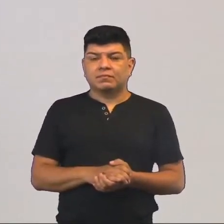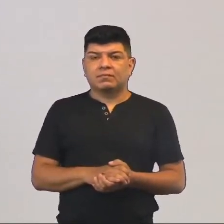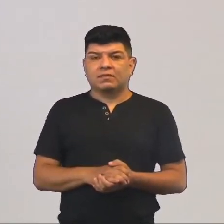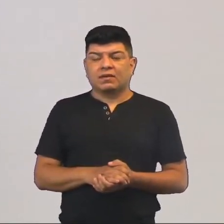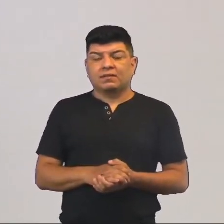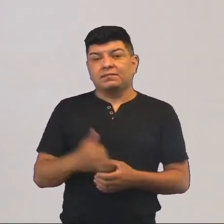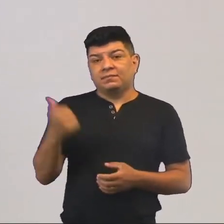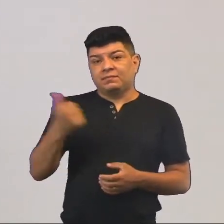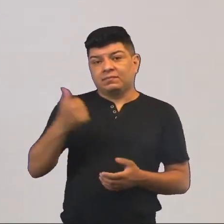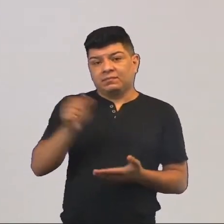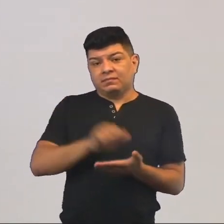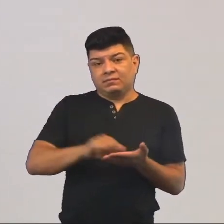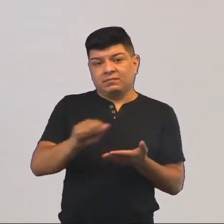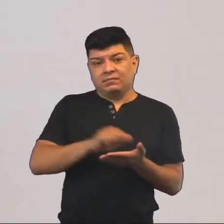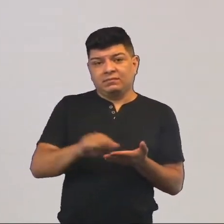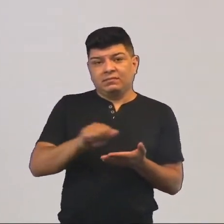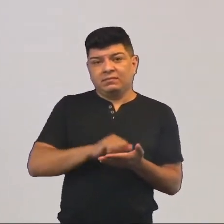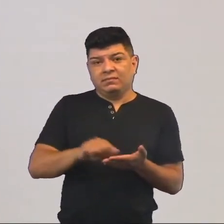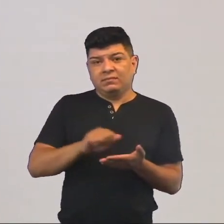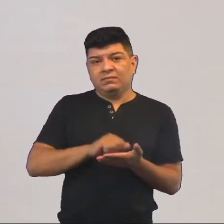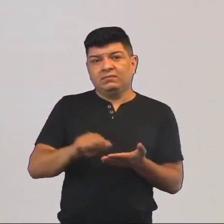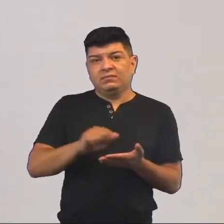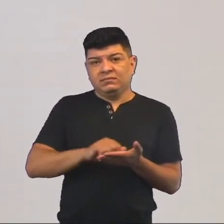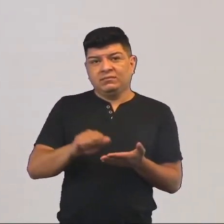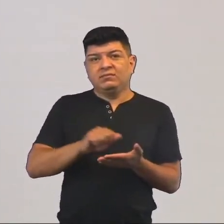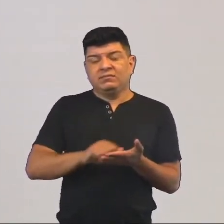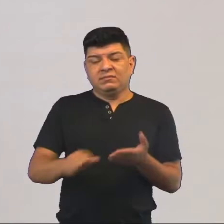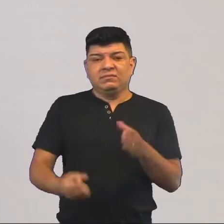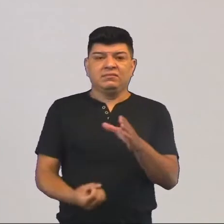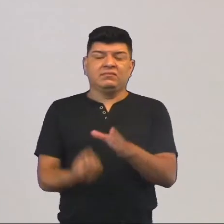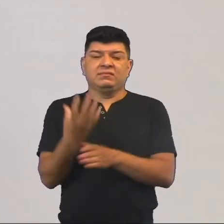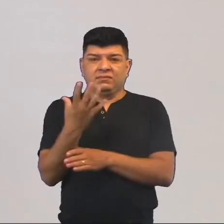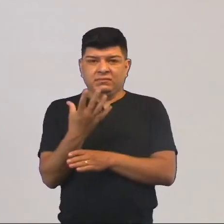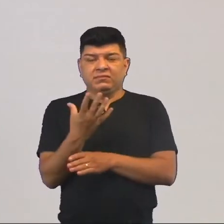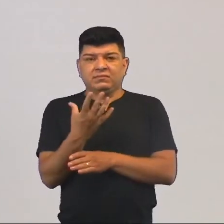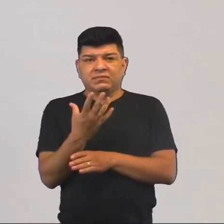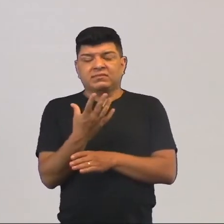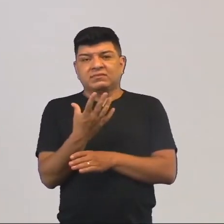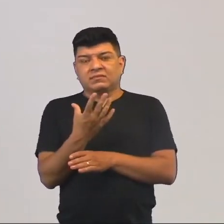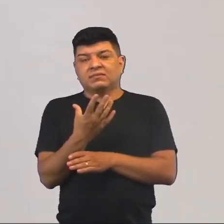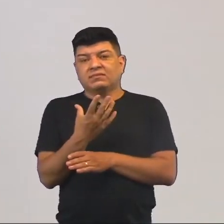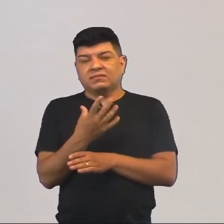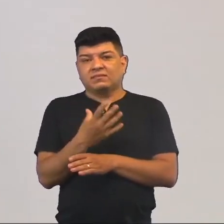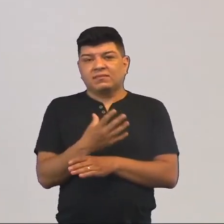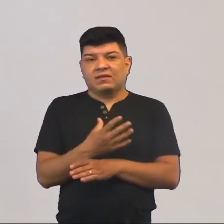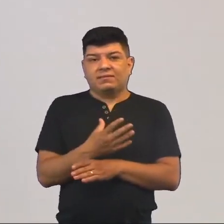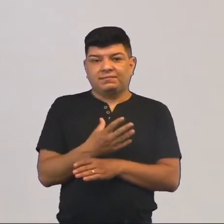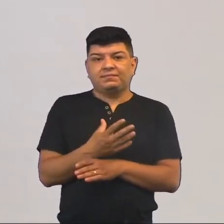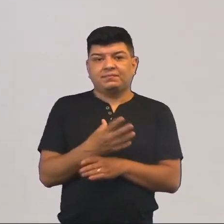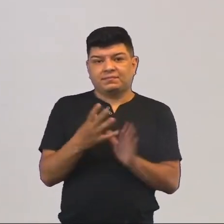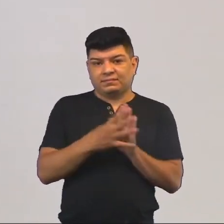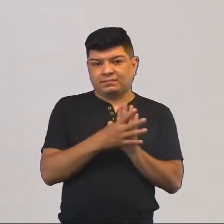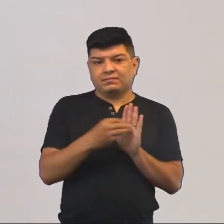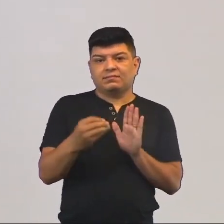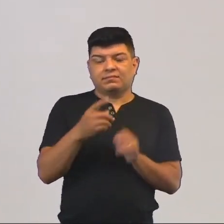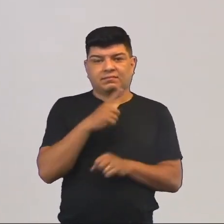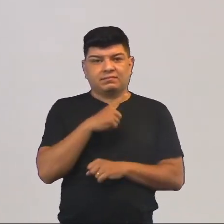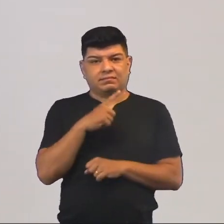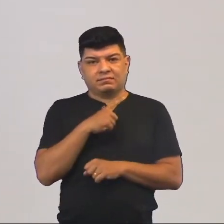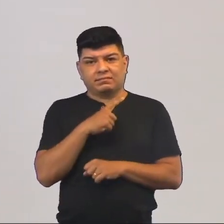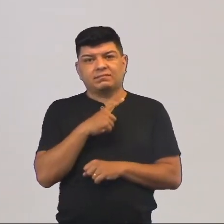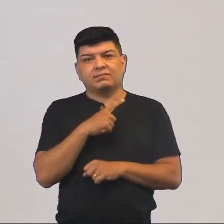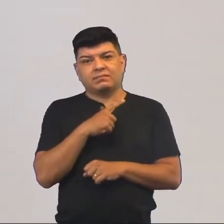aí as primeiras notações e as primeiras criações, né, da coreografia,